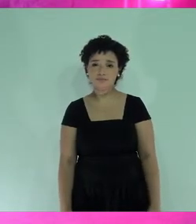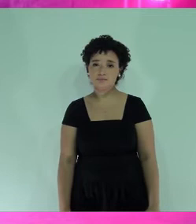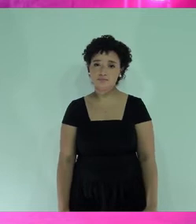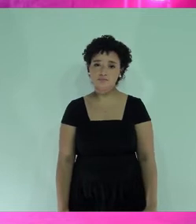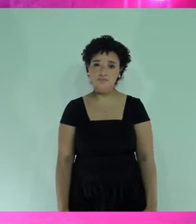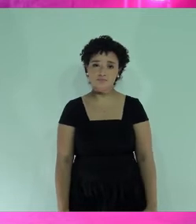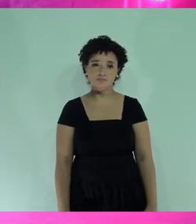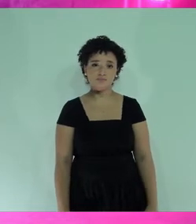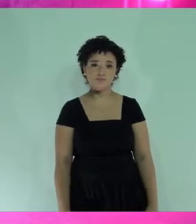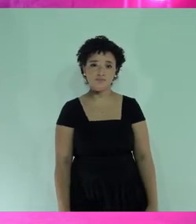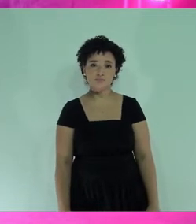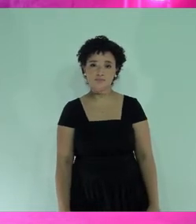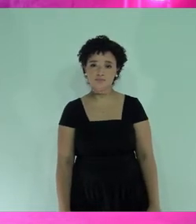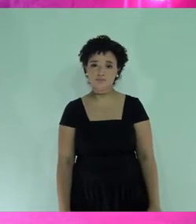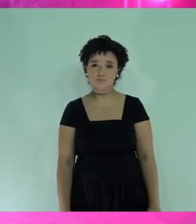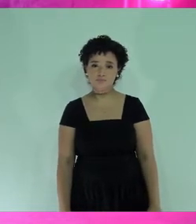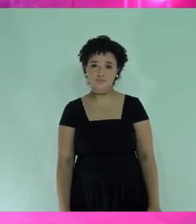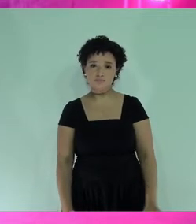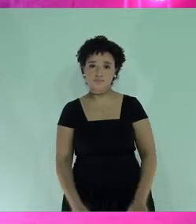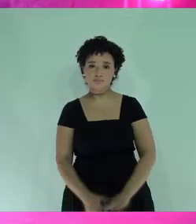Oh, meu Deus.